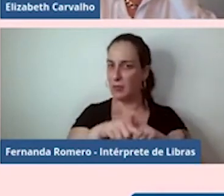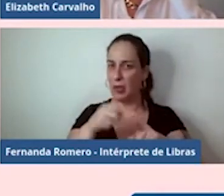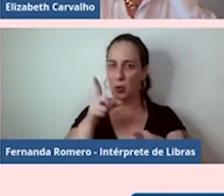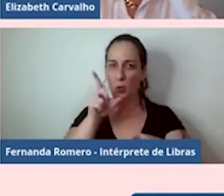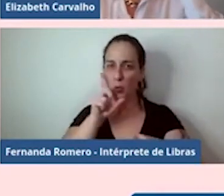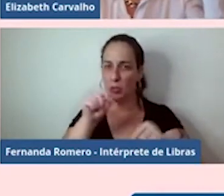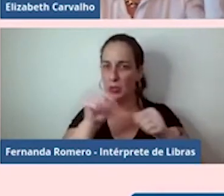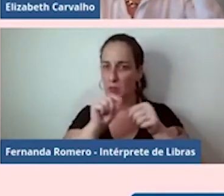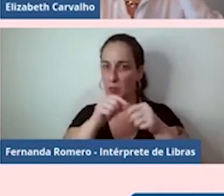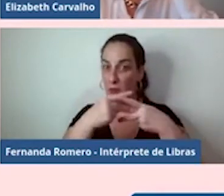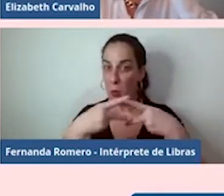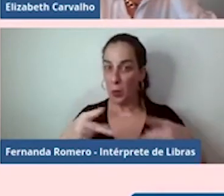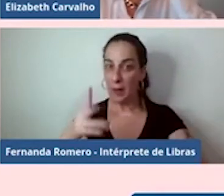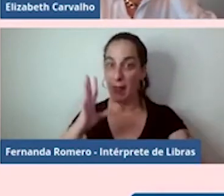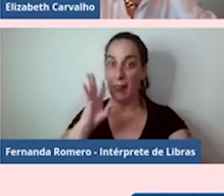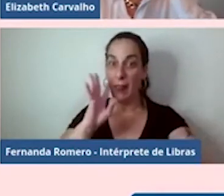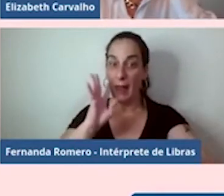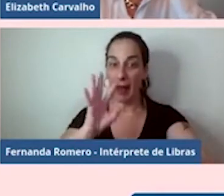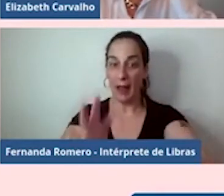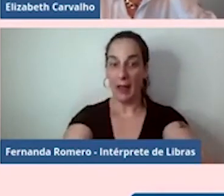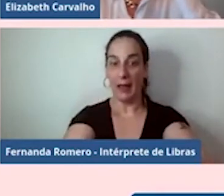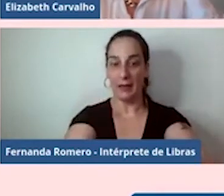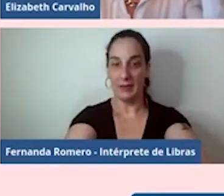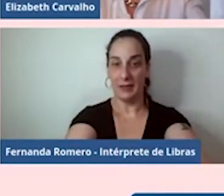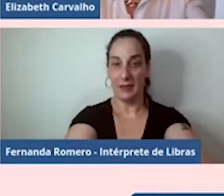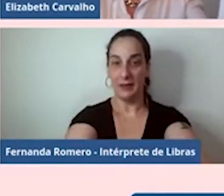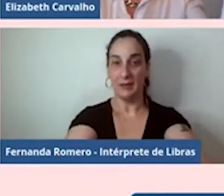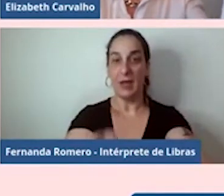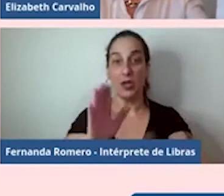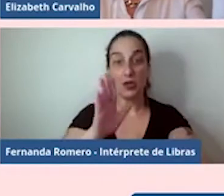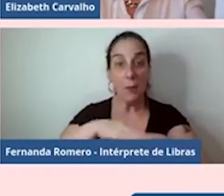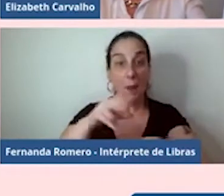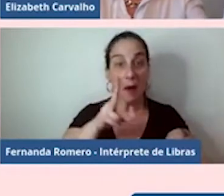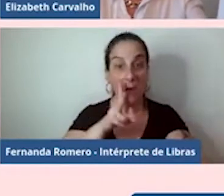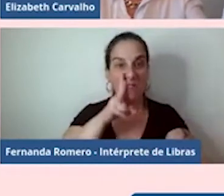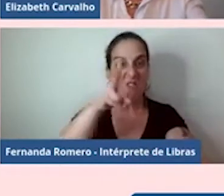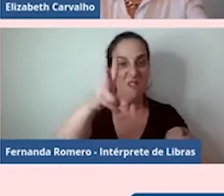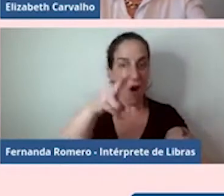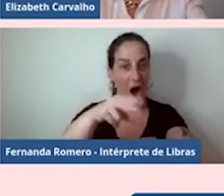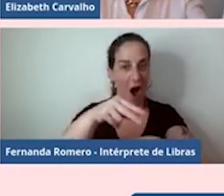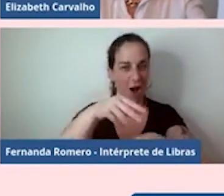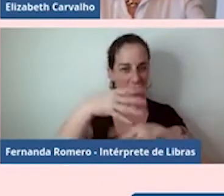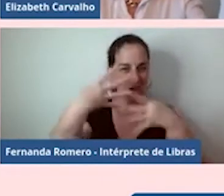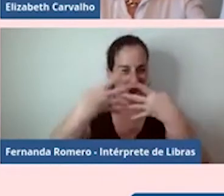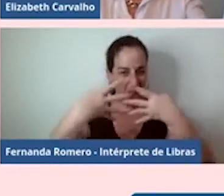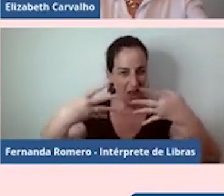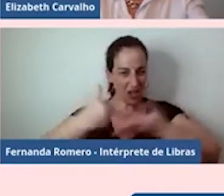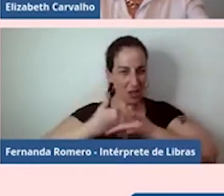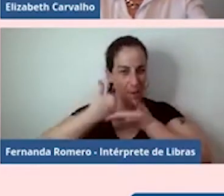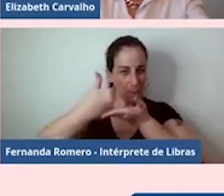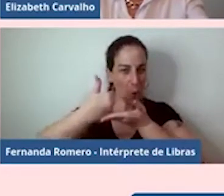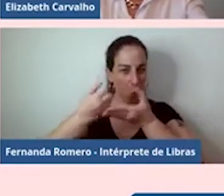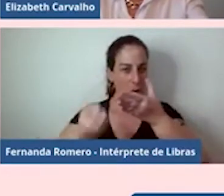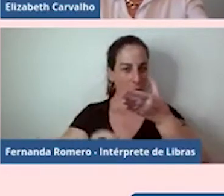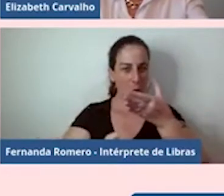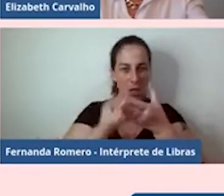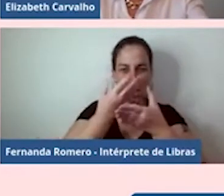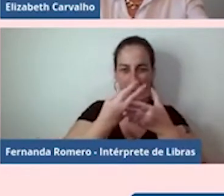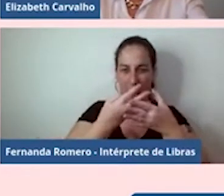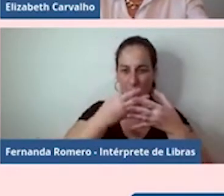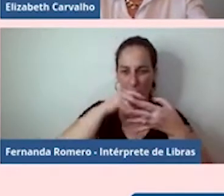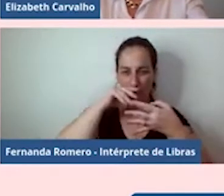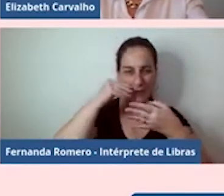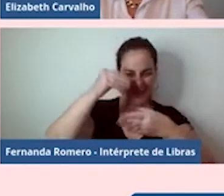bem bacanas de fortalecer redes de apoio, como, por exemplo, criar redes de crochê dentro